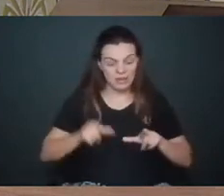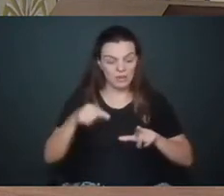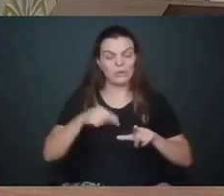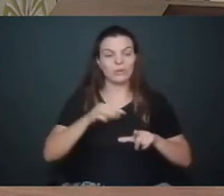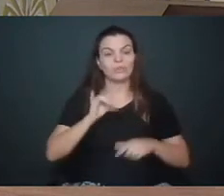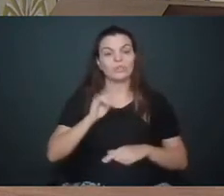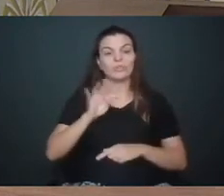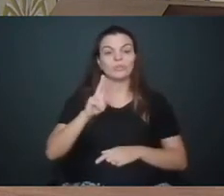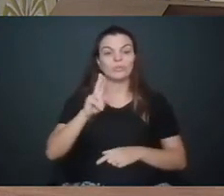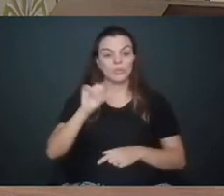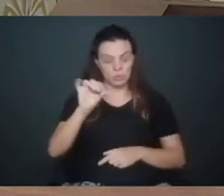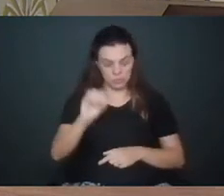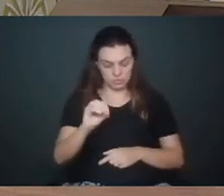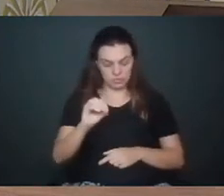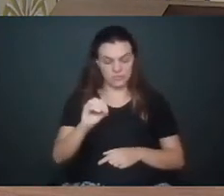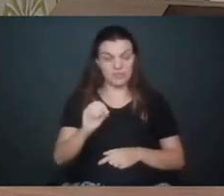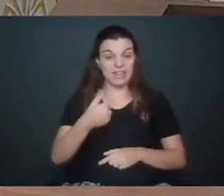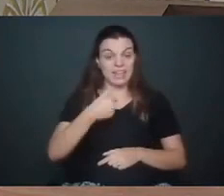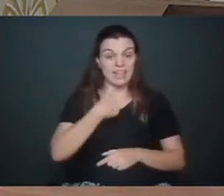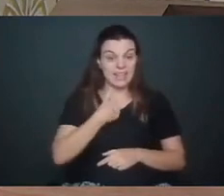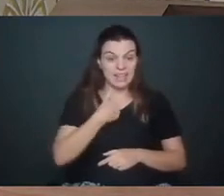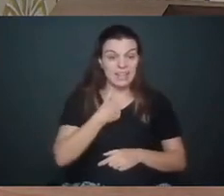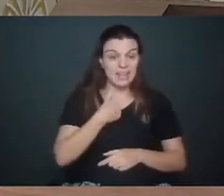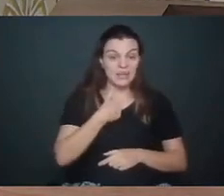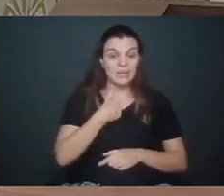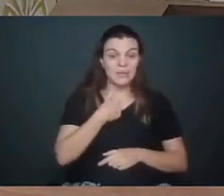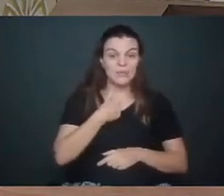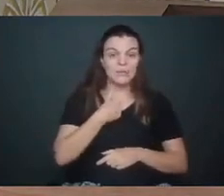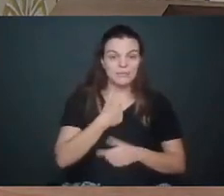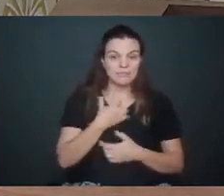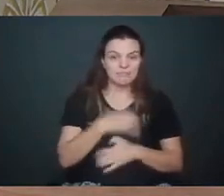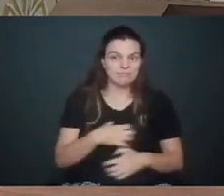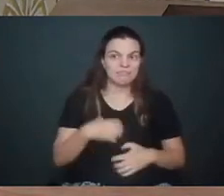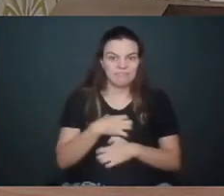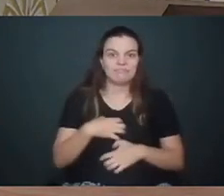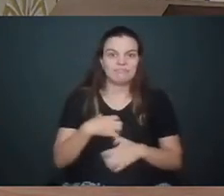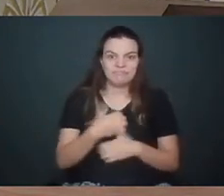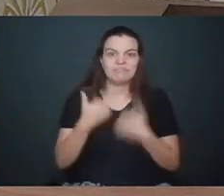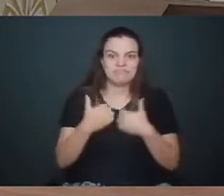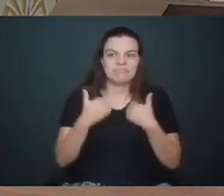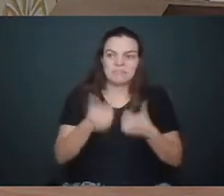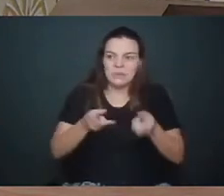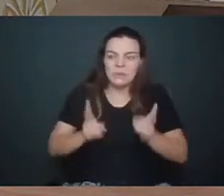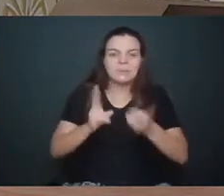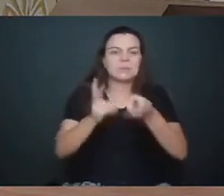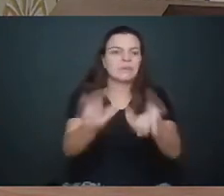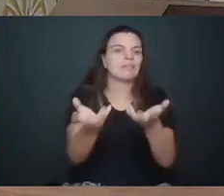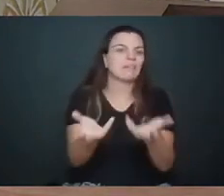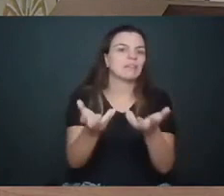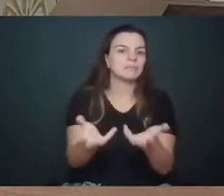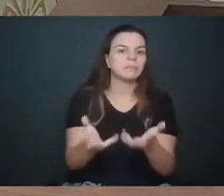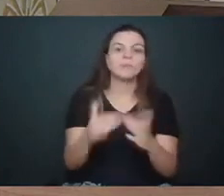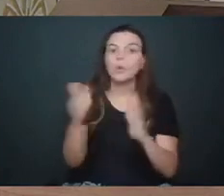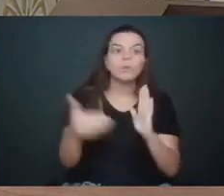se somam. Eu recebo entusiasmo para continuar, porque todo mundo queria a mudinha de Proveta, me